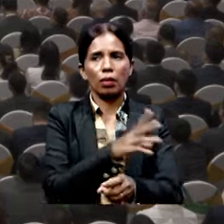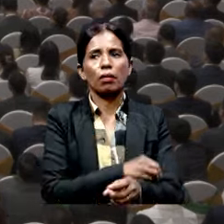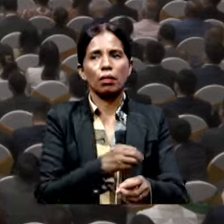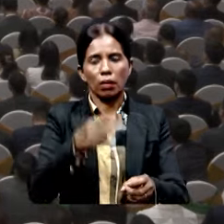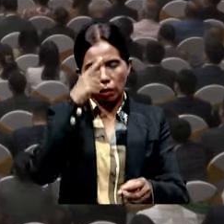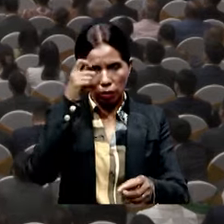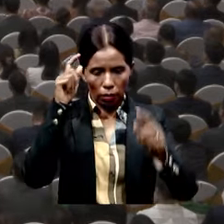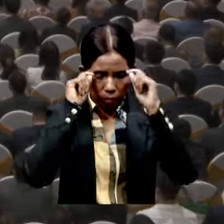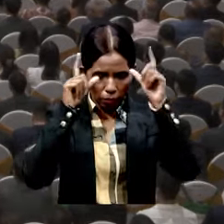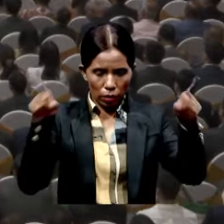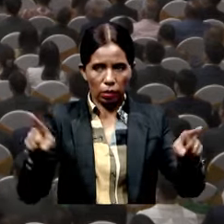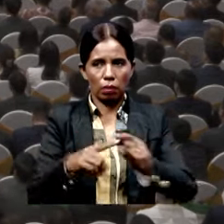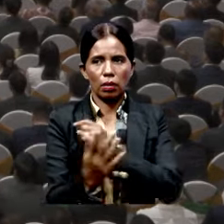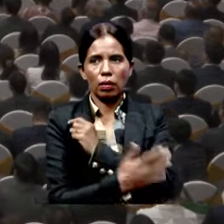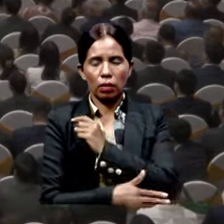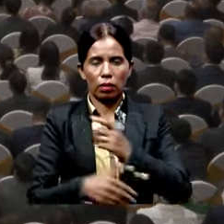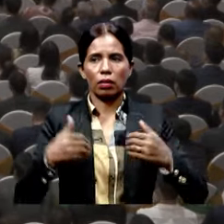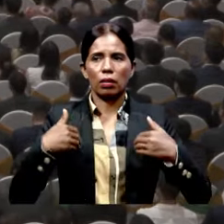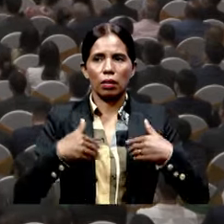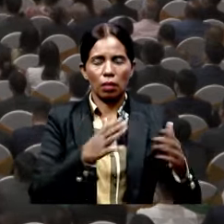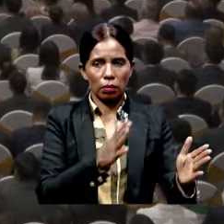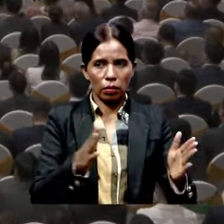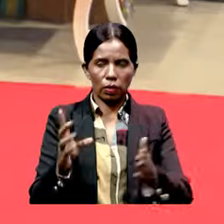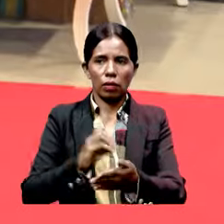tama Timor-Leste ane san país, nebe se iha hela proseso de